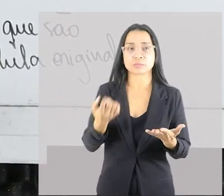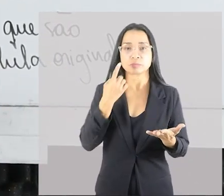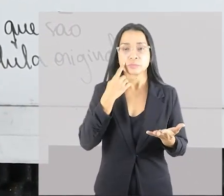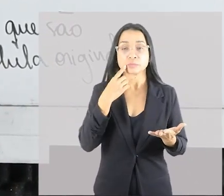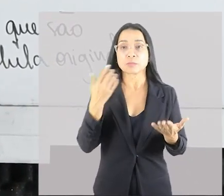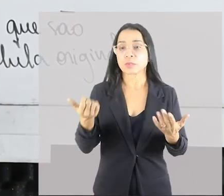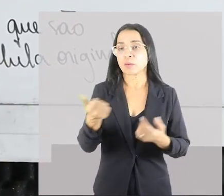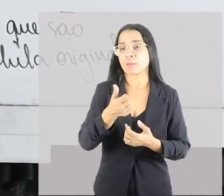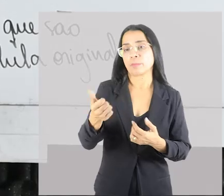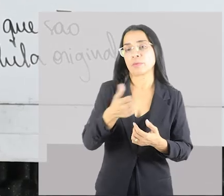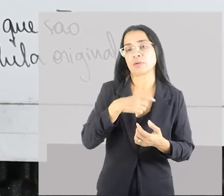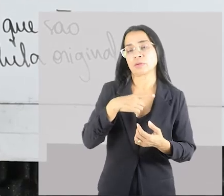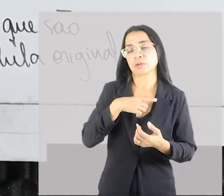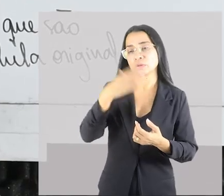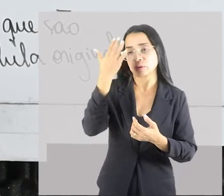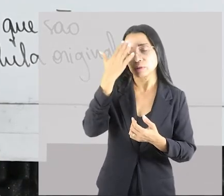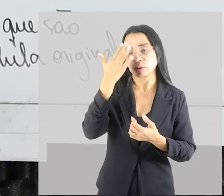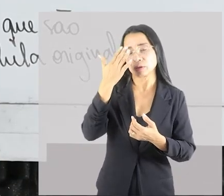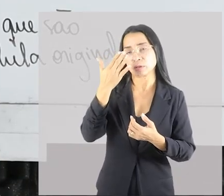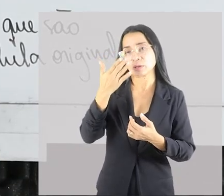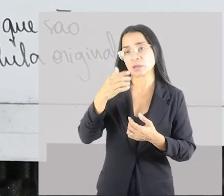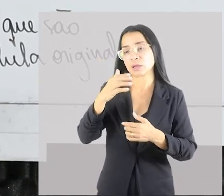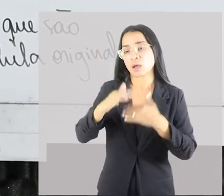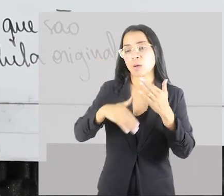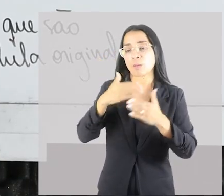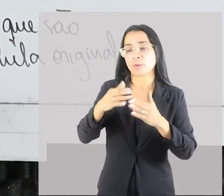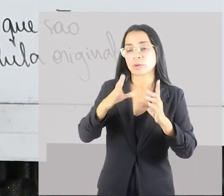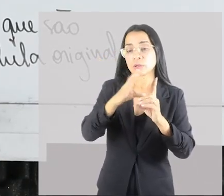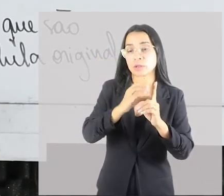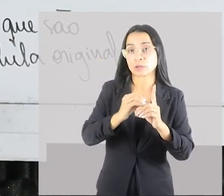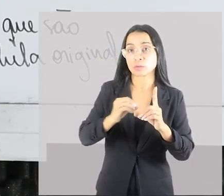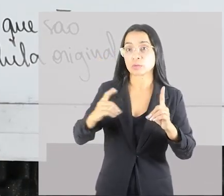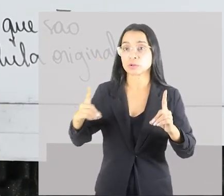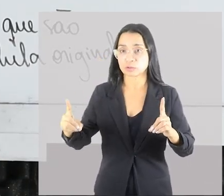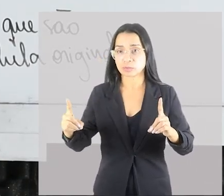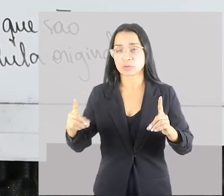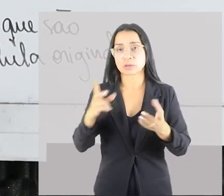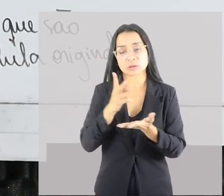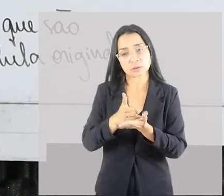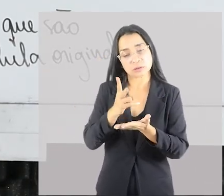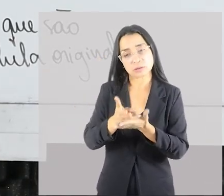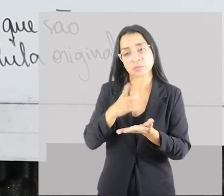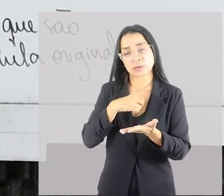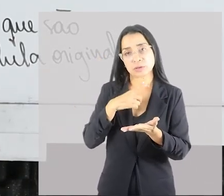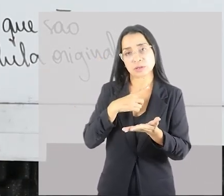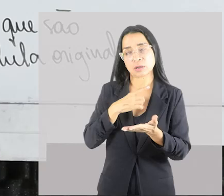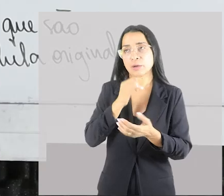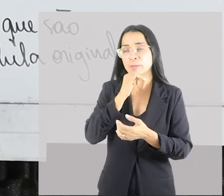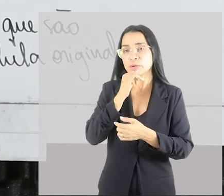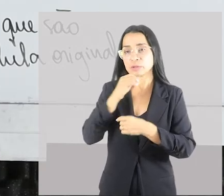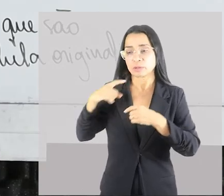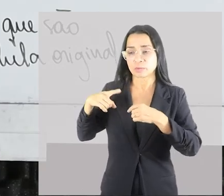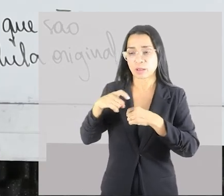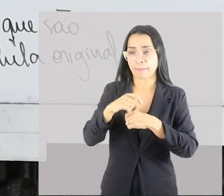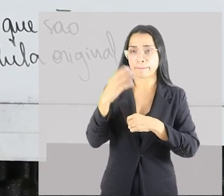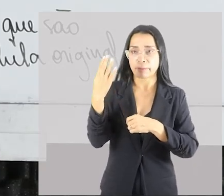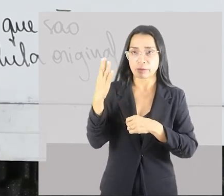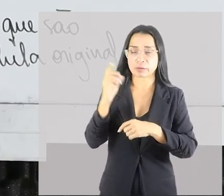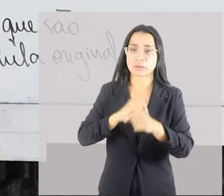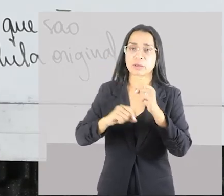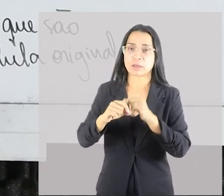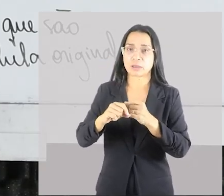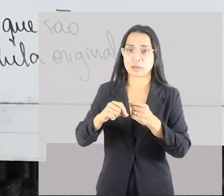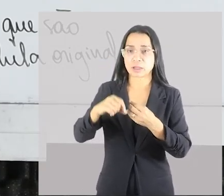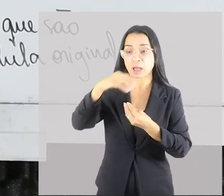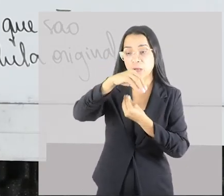a primeira coisa que a gente tem que entender é que o processo de clonagem, ele sempre existiu naturalmente. As bactérias clonam a si mesmo, os